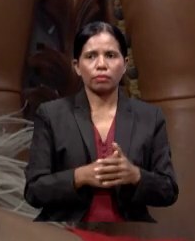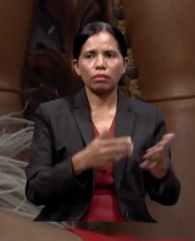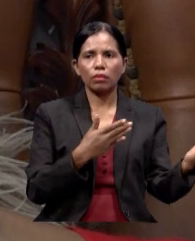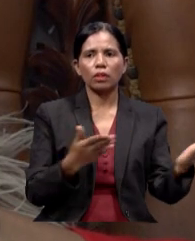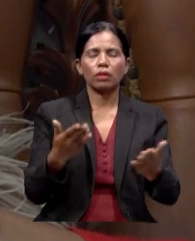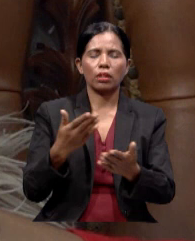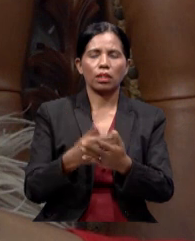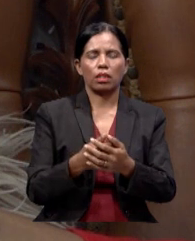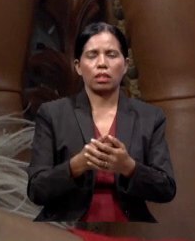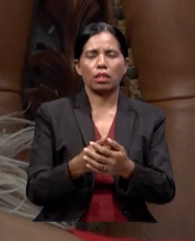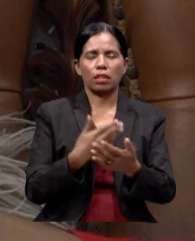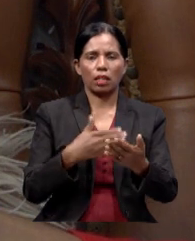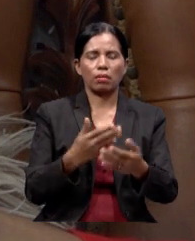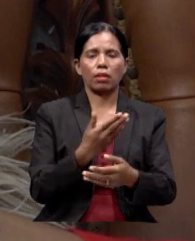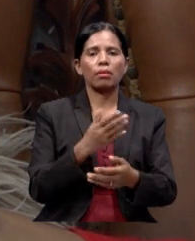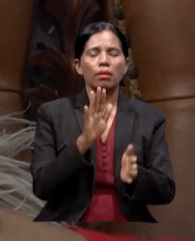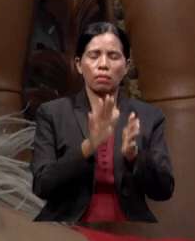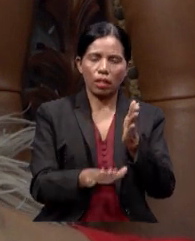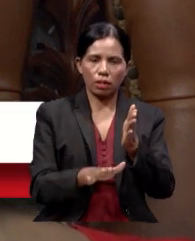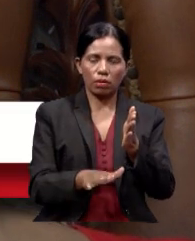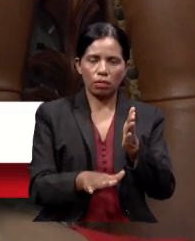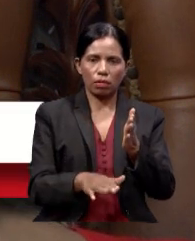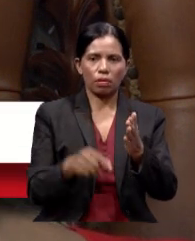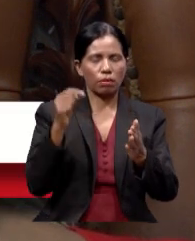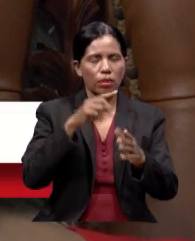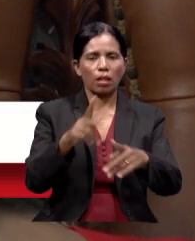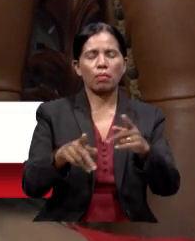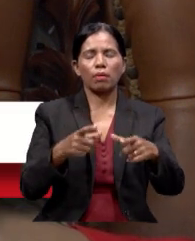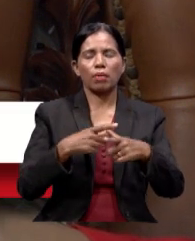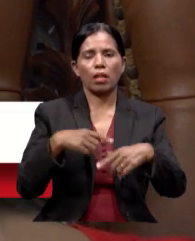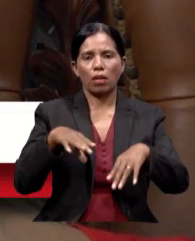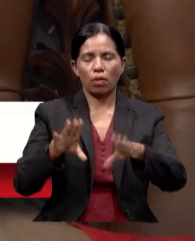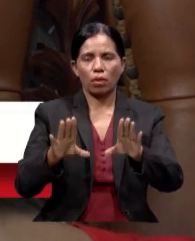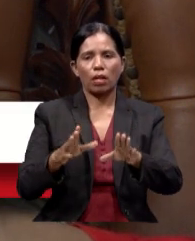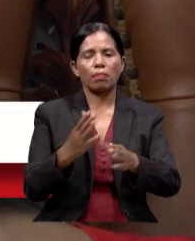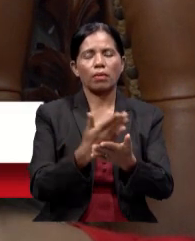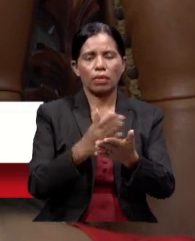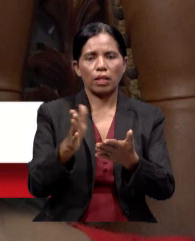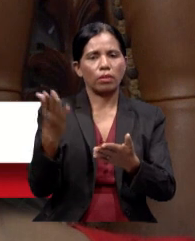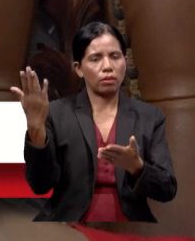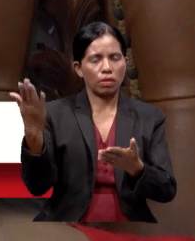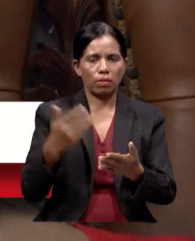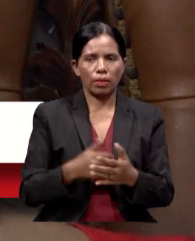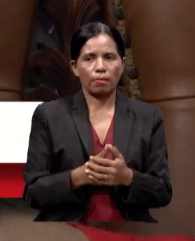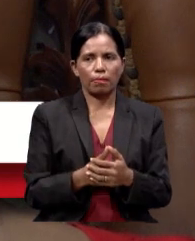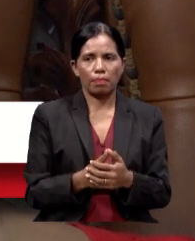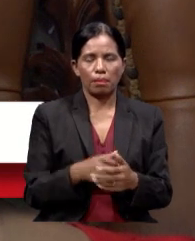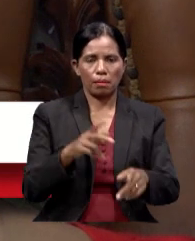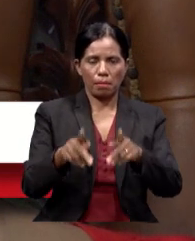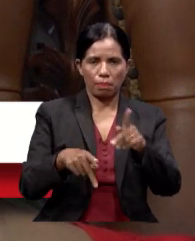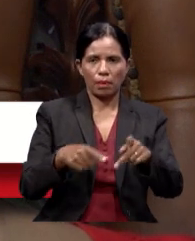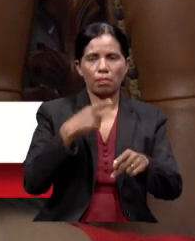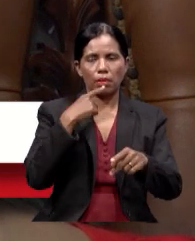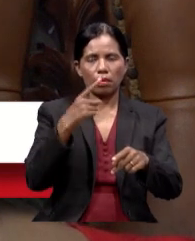barato, falso. Mas tem a população ba otine ba e pronto, acaba por ser a domínio ba ne. Agora é uma